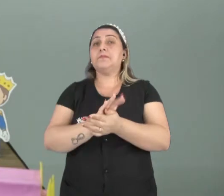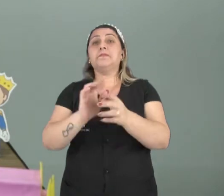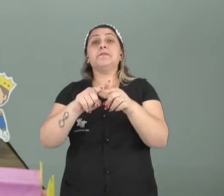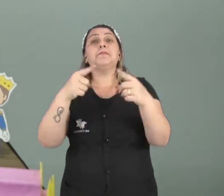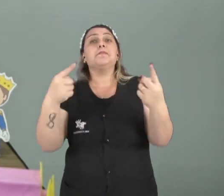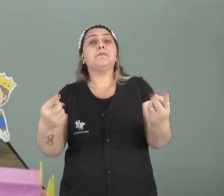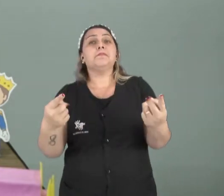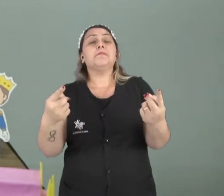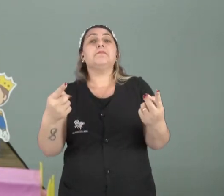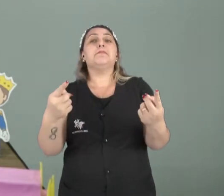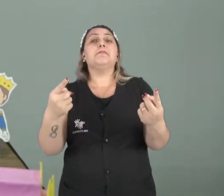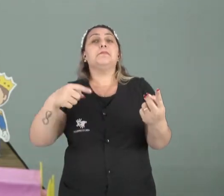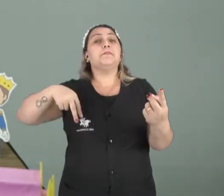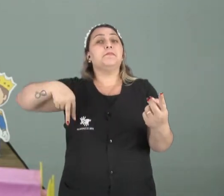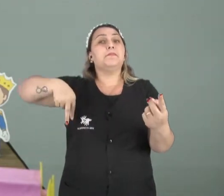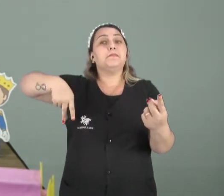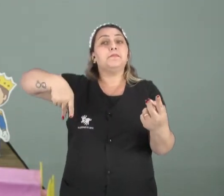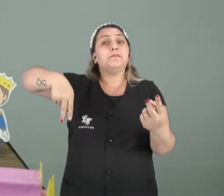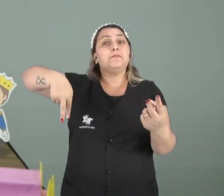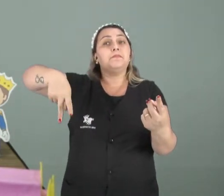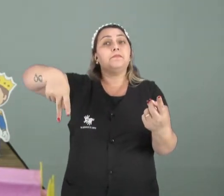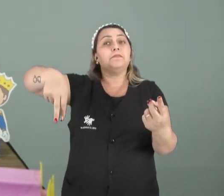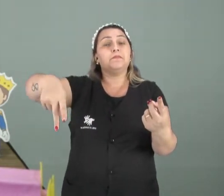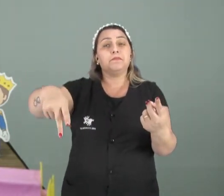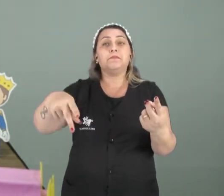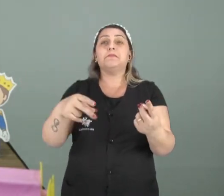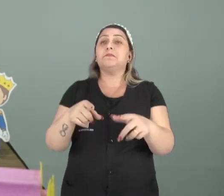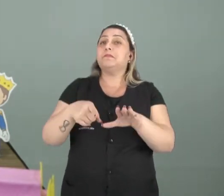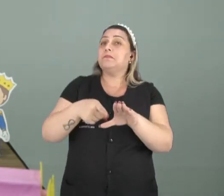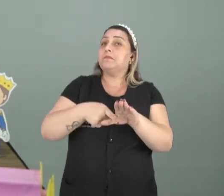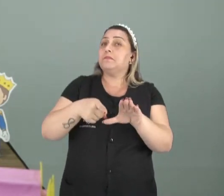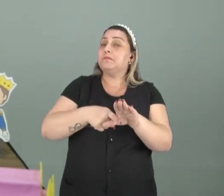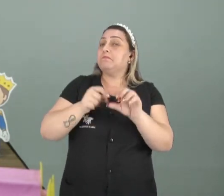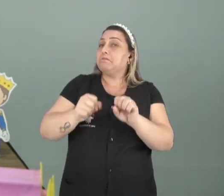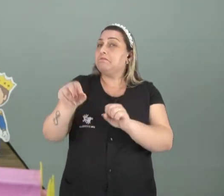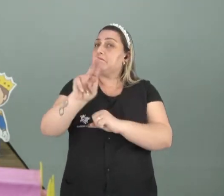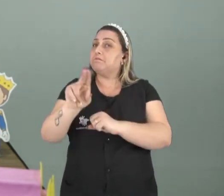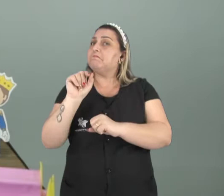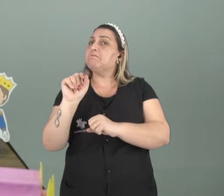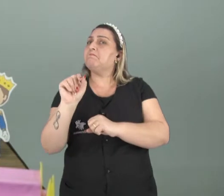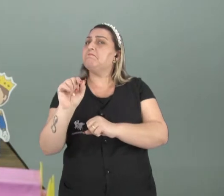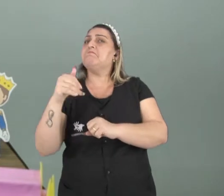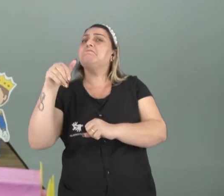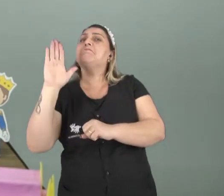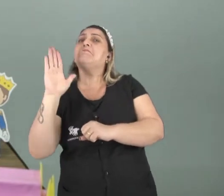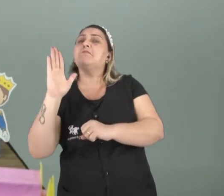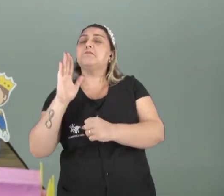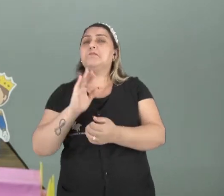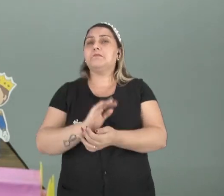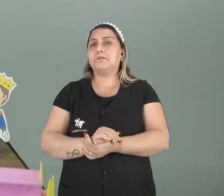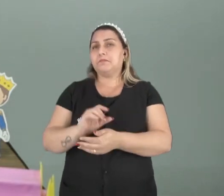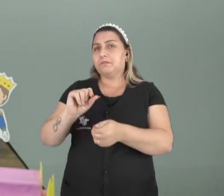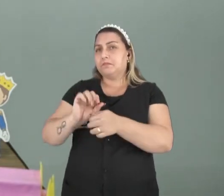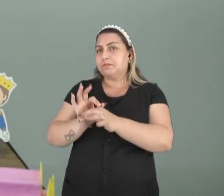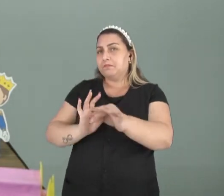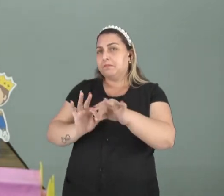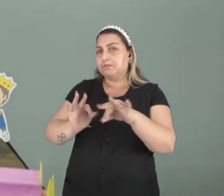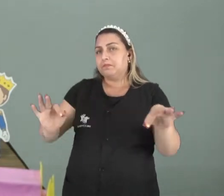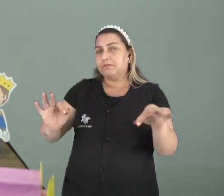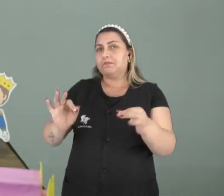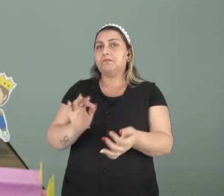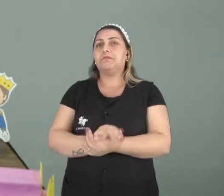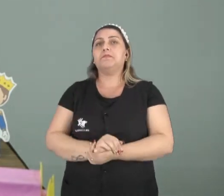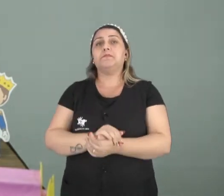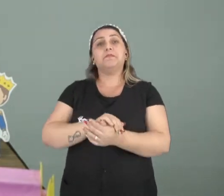Mas além dos passos e do pé, nós podemos utilizar mais o que para fazer medidas?